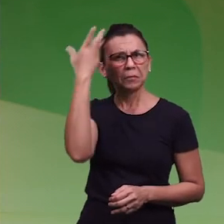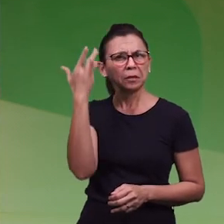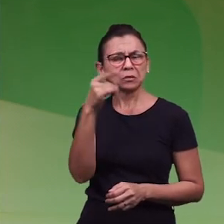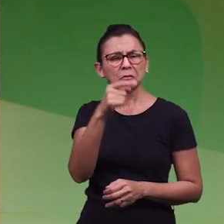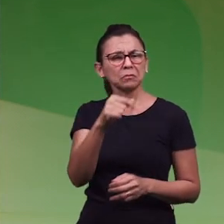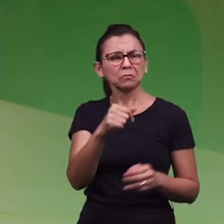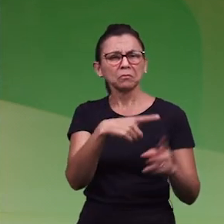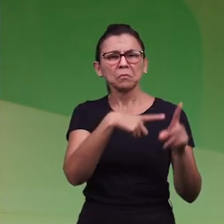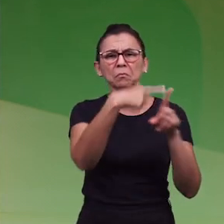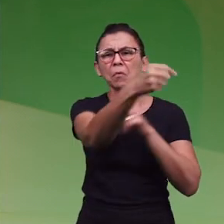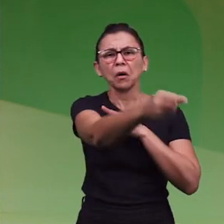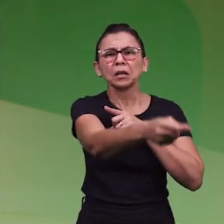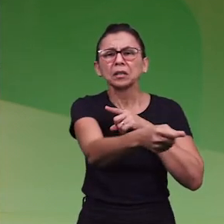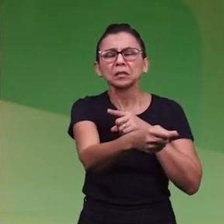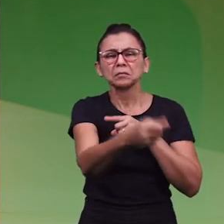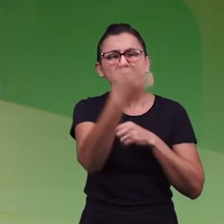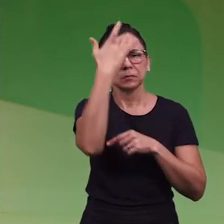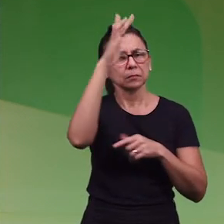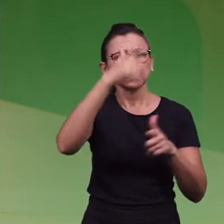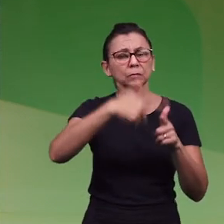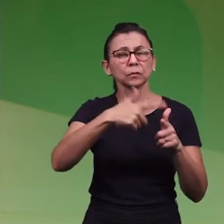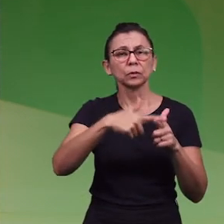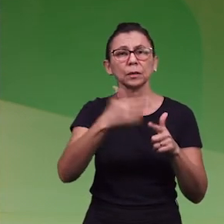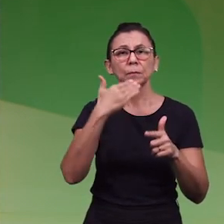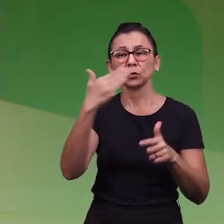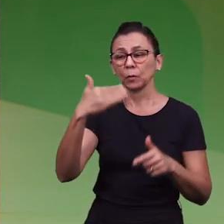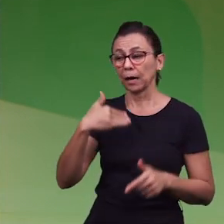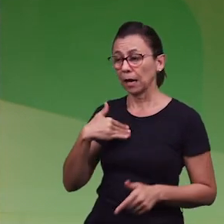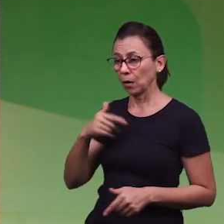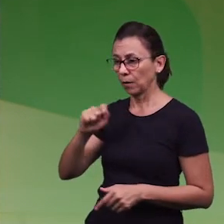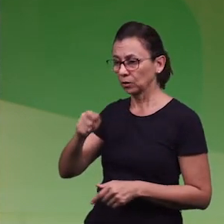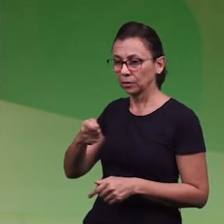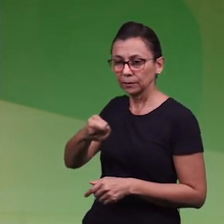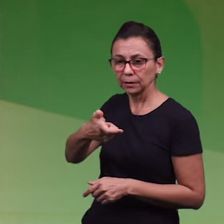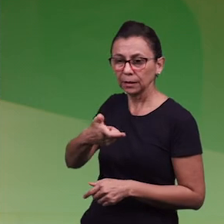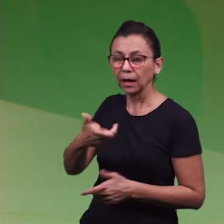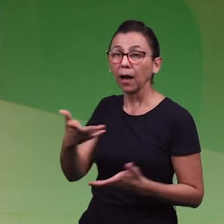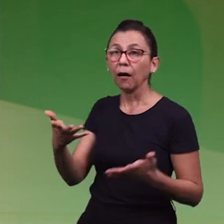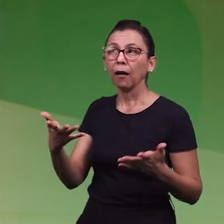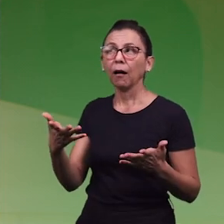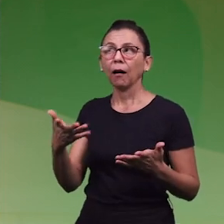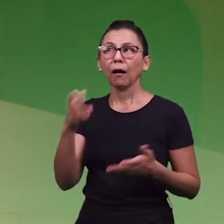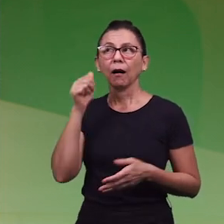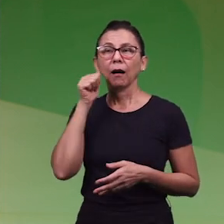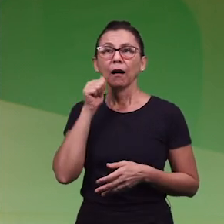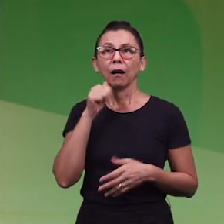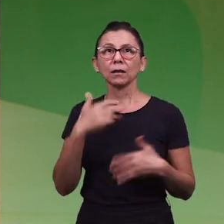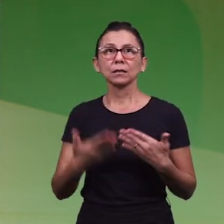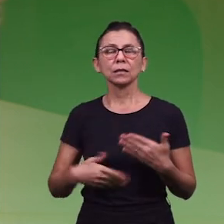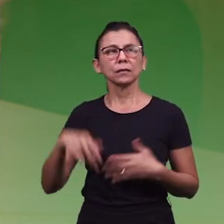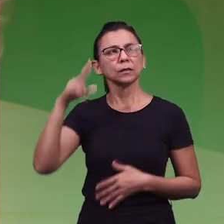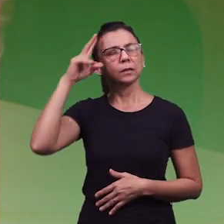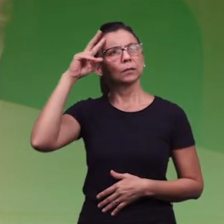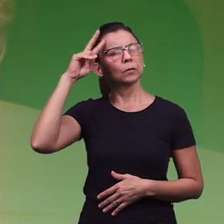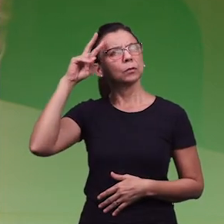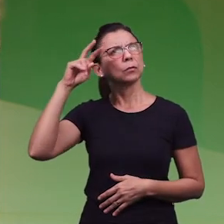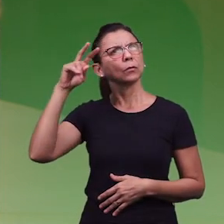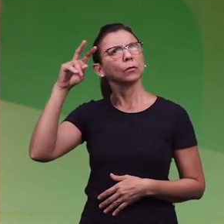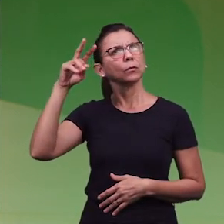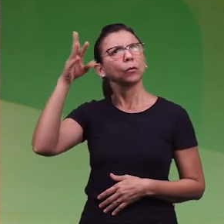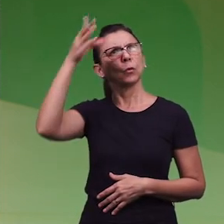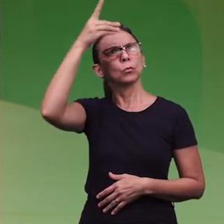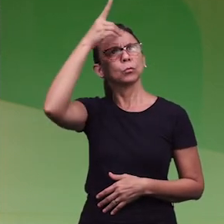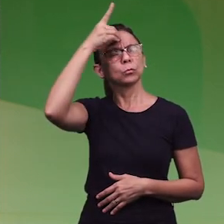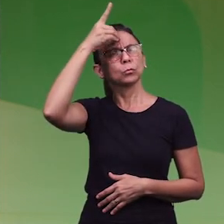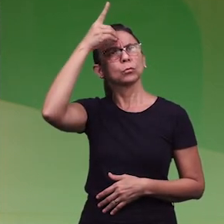não sabe por quê, e me entregou a chave aqui para eu entregar para a senhora." Ela se lembrou daquilo que Deus tinha falado num culto de louvor. Então, ou